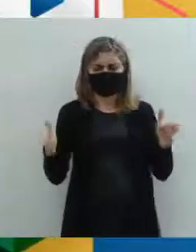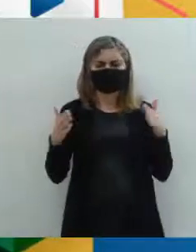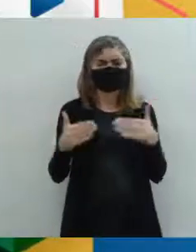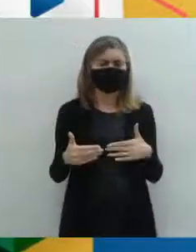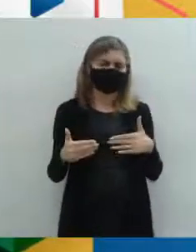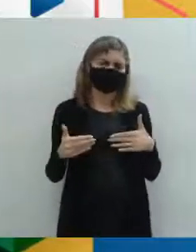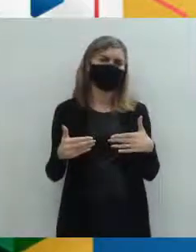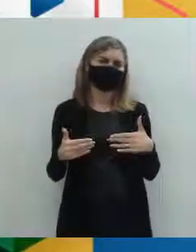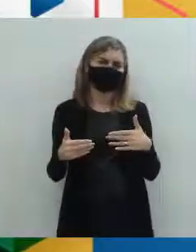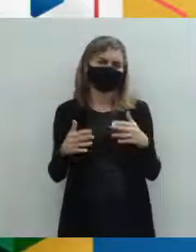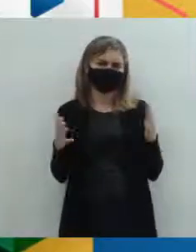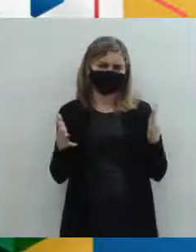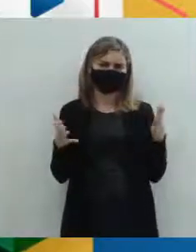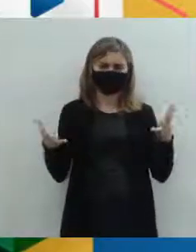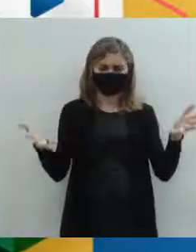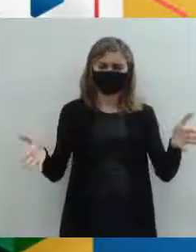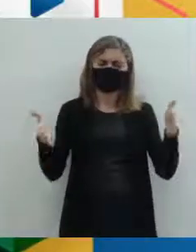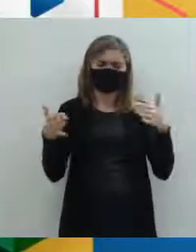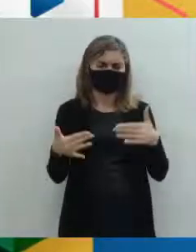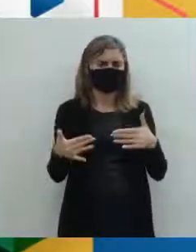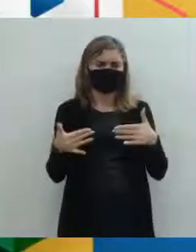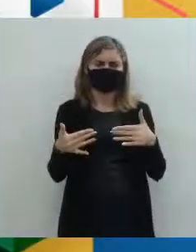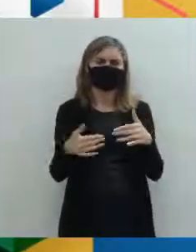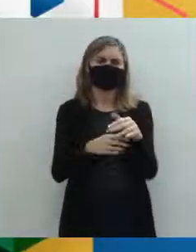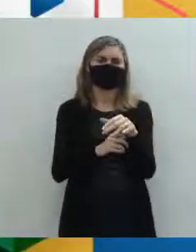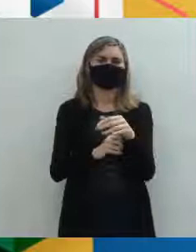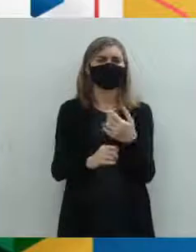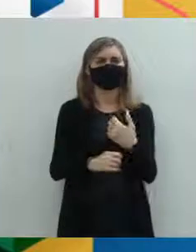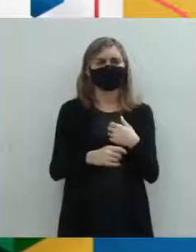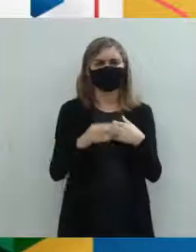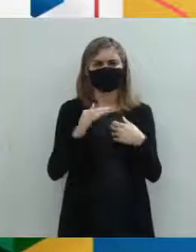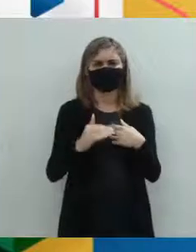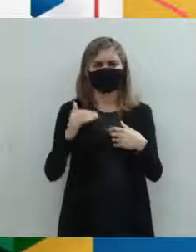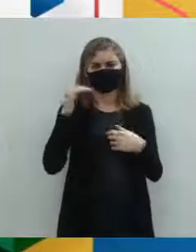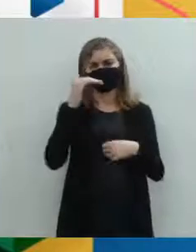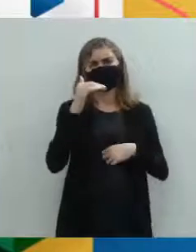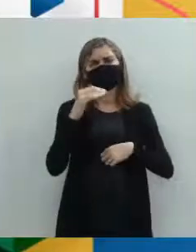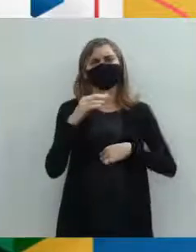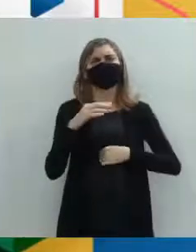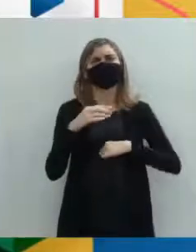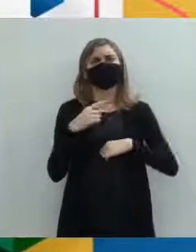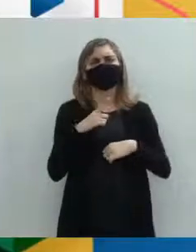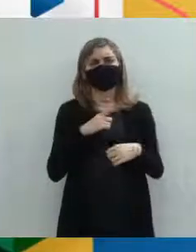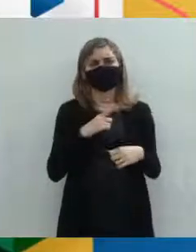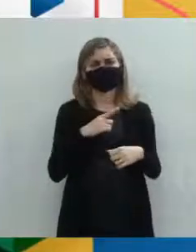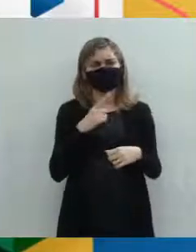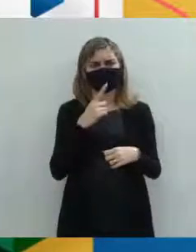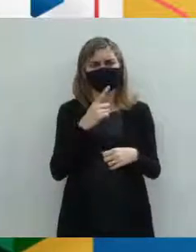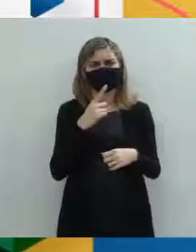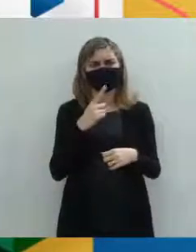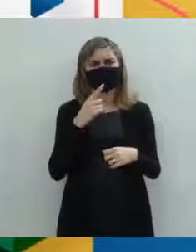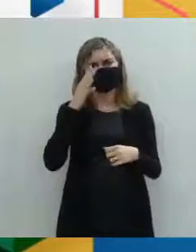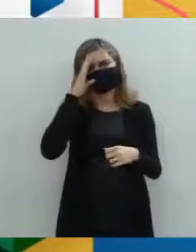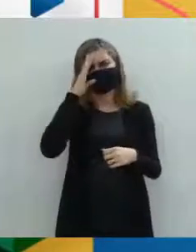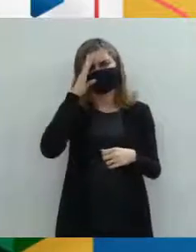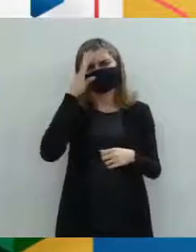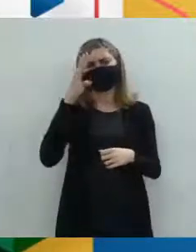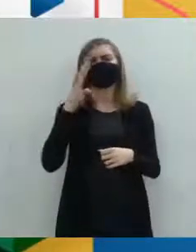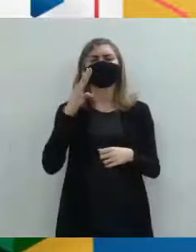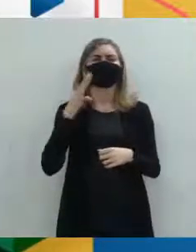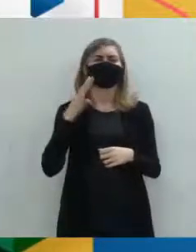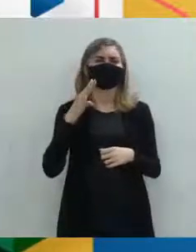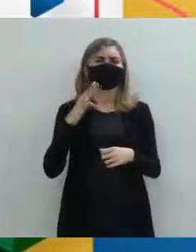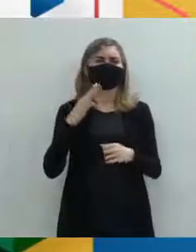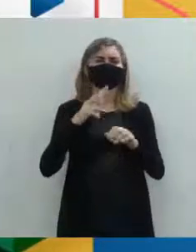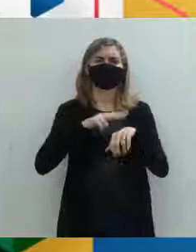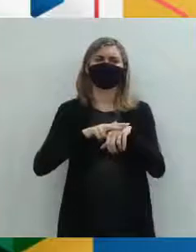vamos dizer assim, que agora é uma caixinha de sapato, imagina. Acima da linha do horizonte, você tem a vertical principal, que está pintada